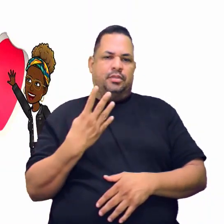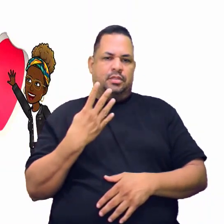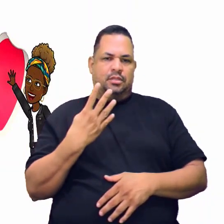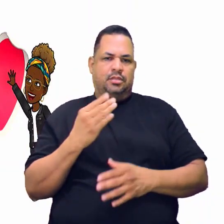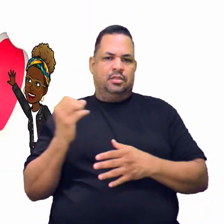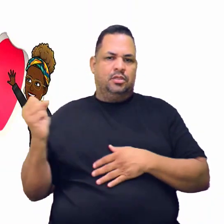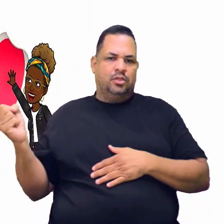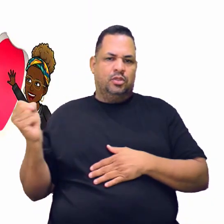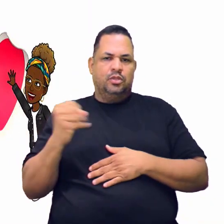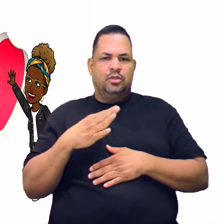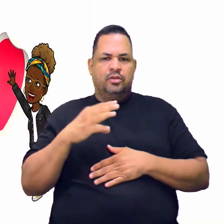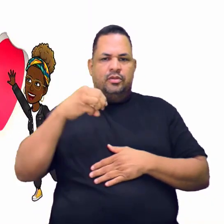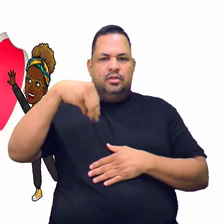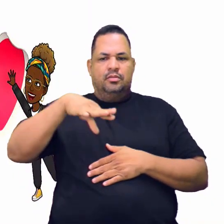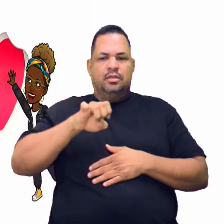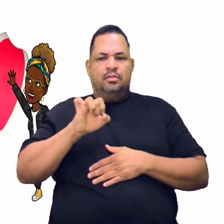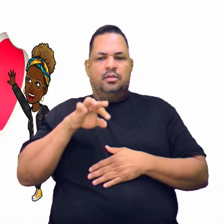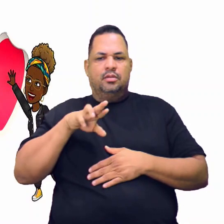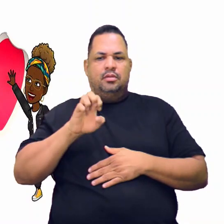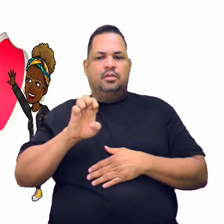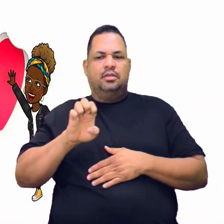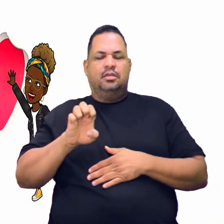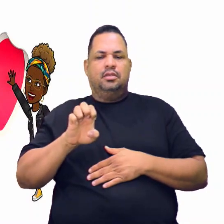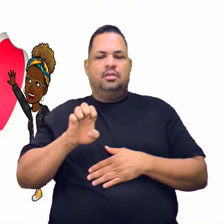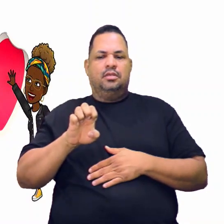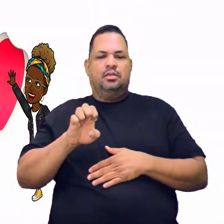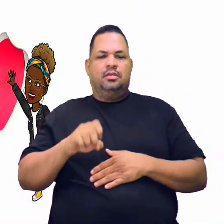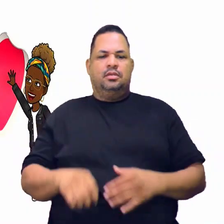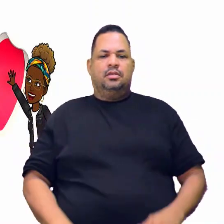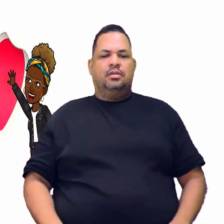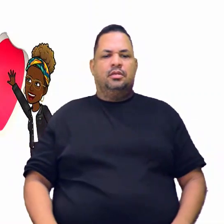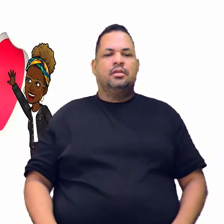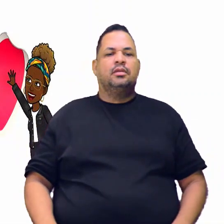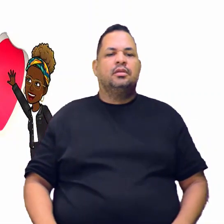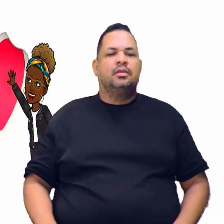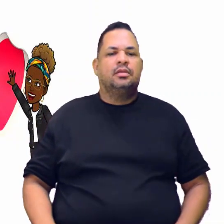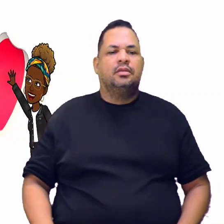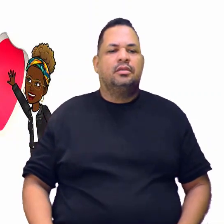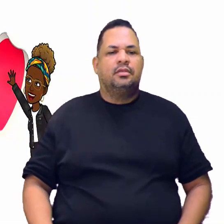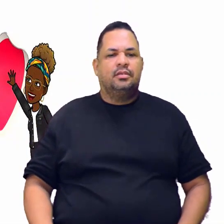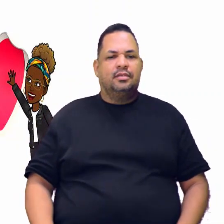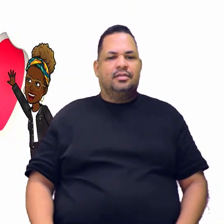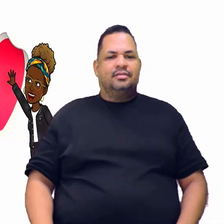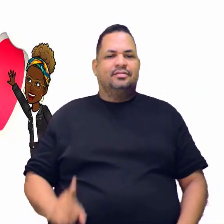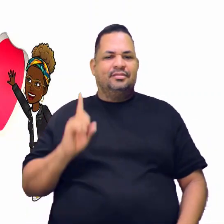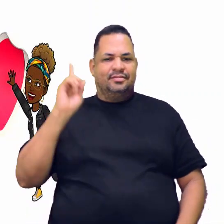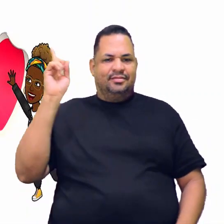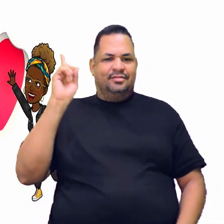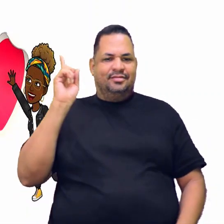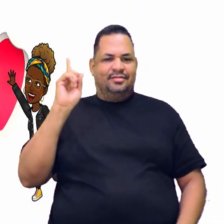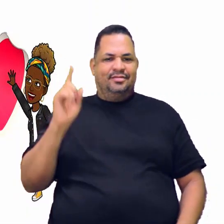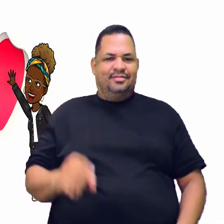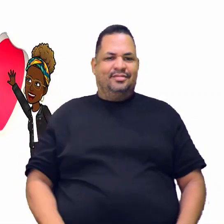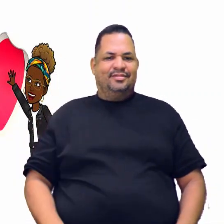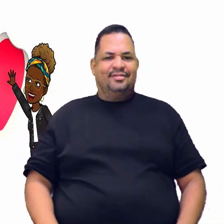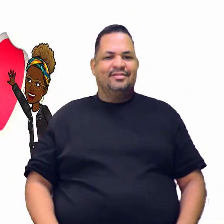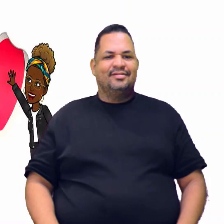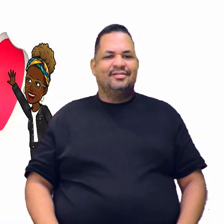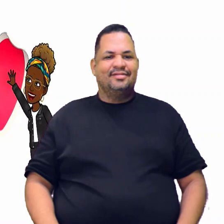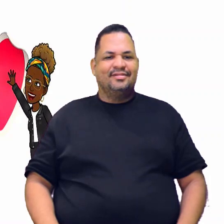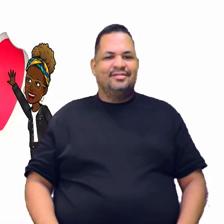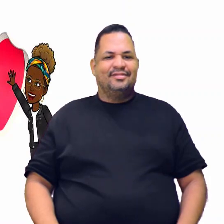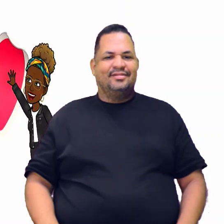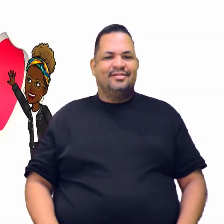olha a gente ali atrás, a professora, ó. Eu, o amado Sami, aqui lá no cantinho. Ó,